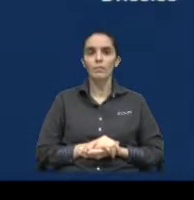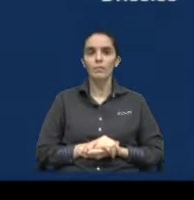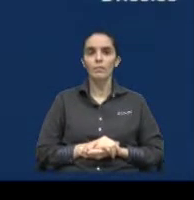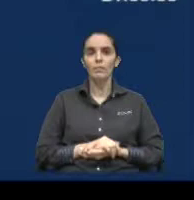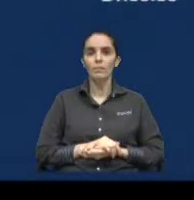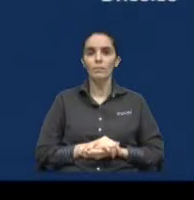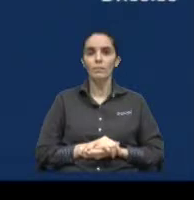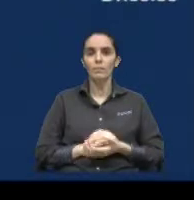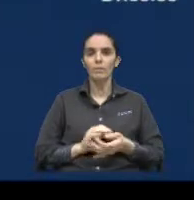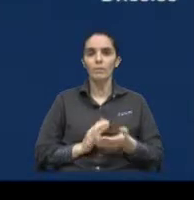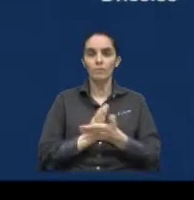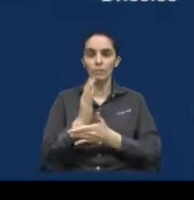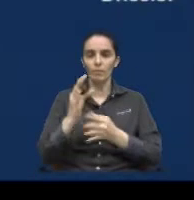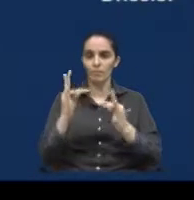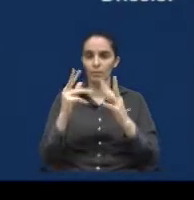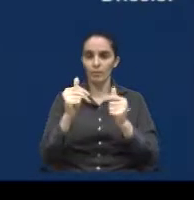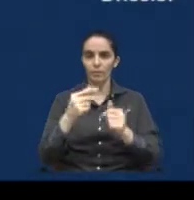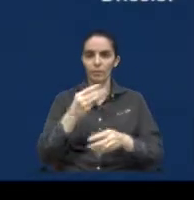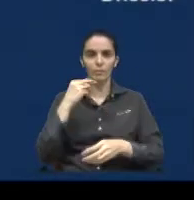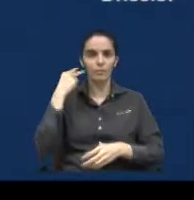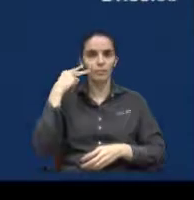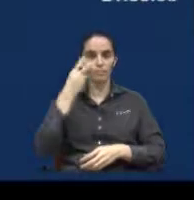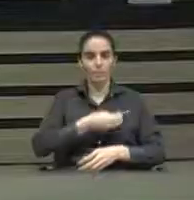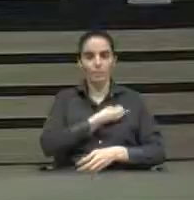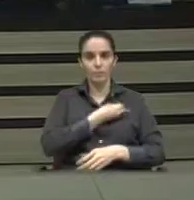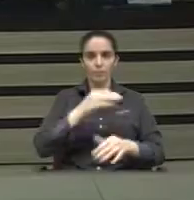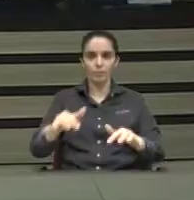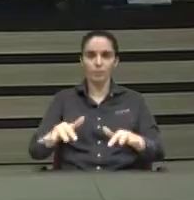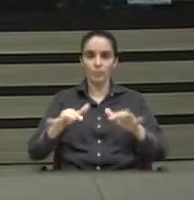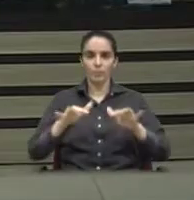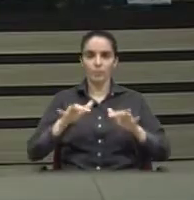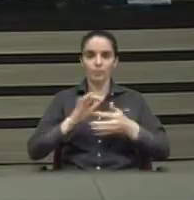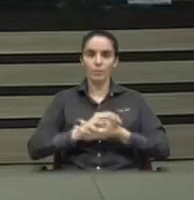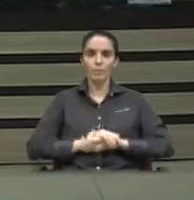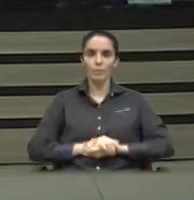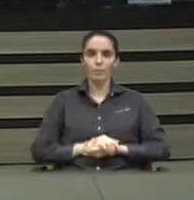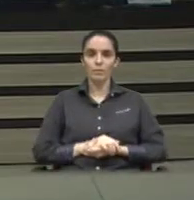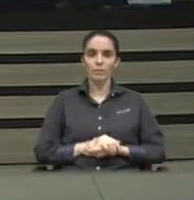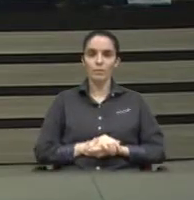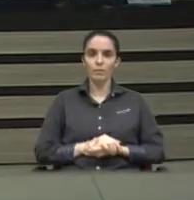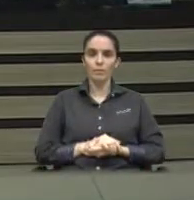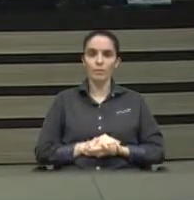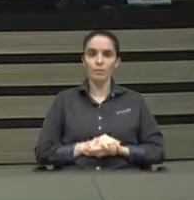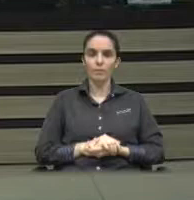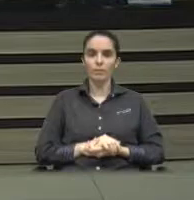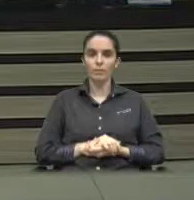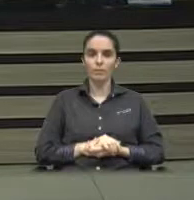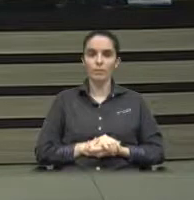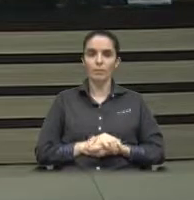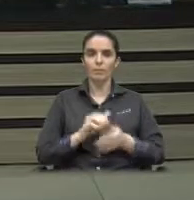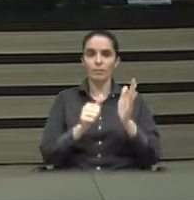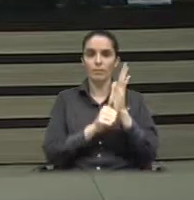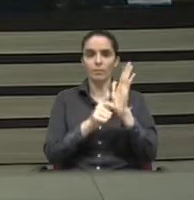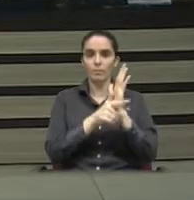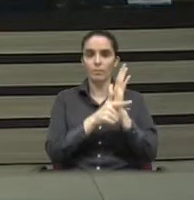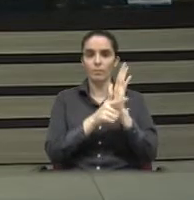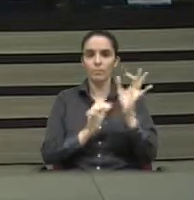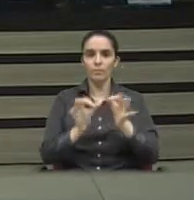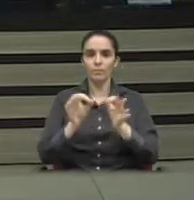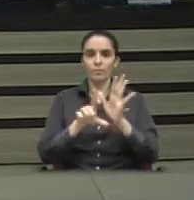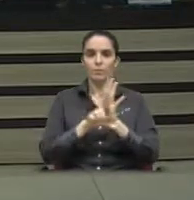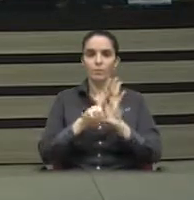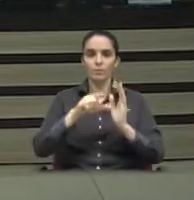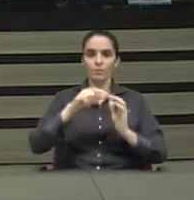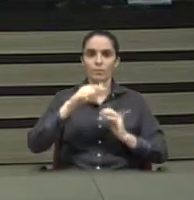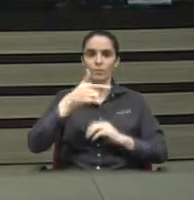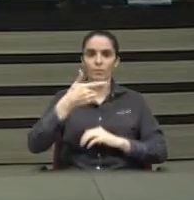O projeto foi aprovado por todos os vereadores presentes no plenário. Item 12 da pauta, projeto de